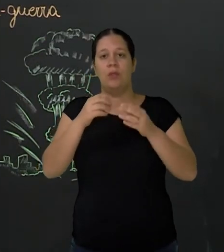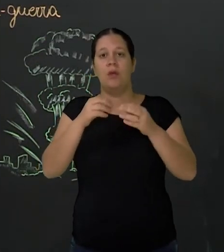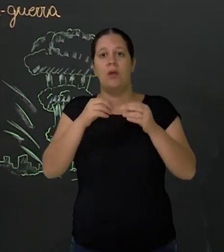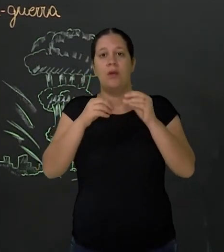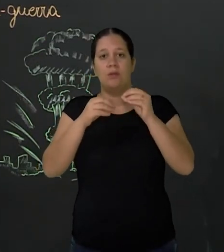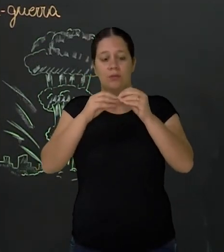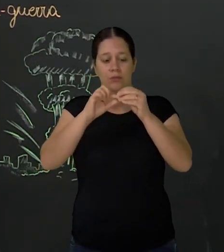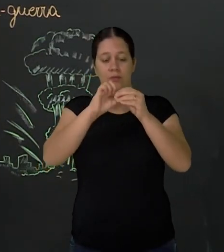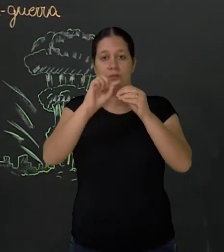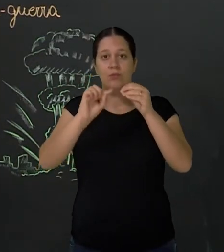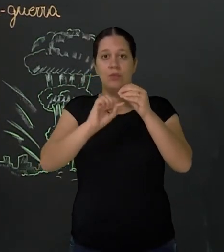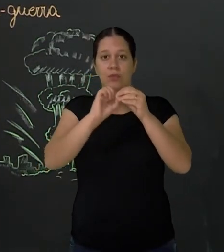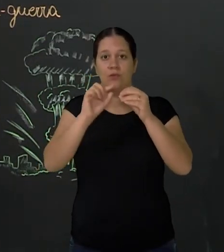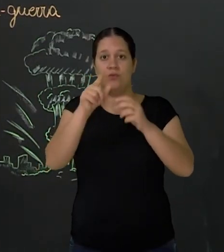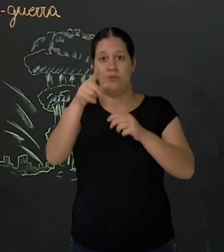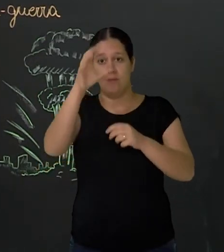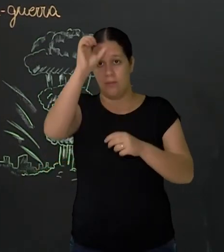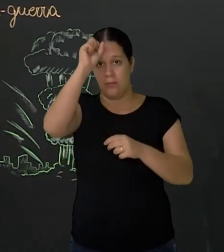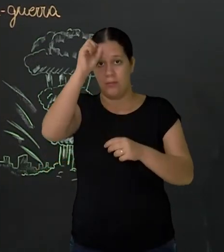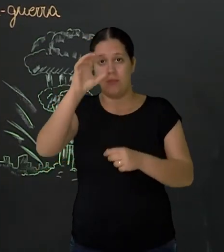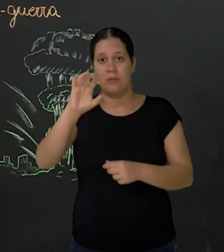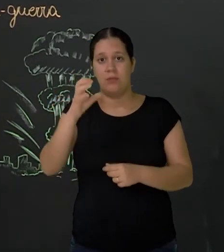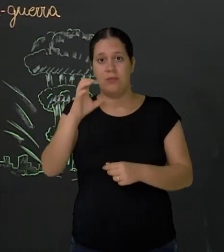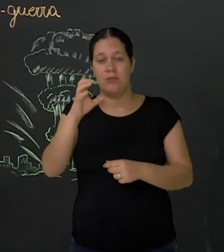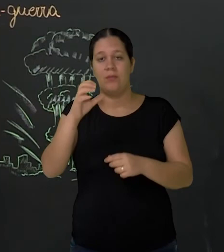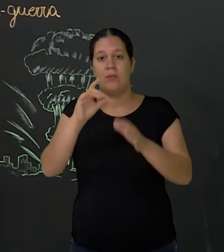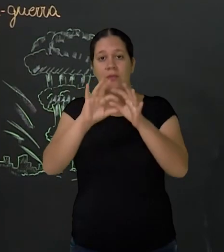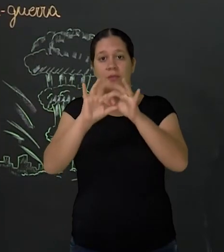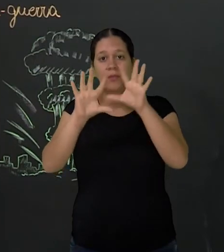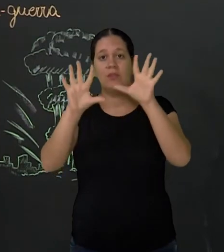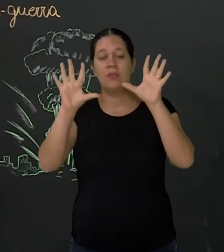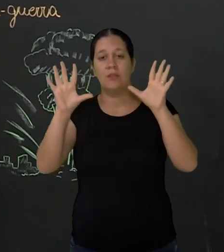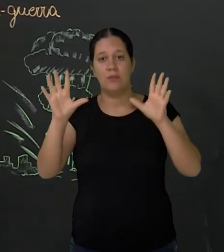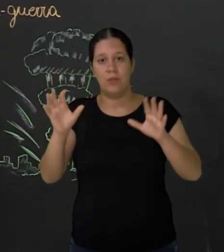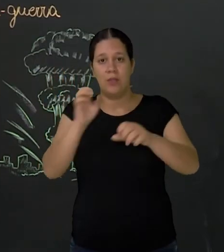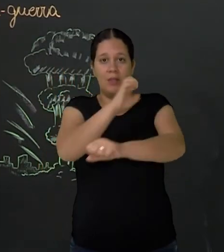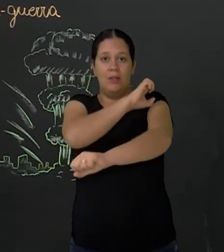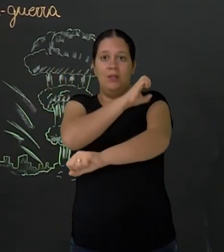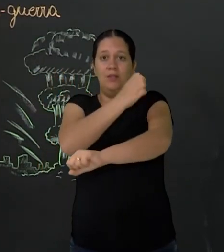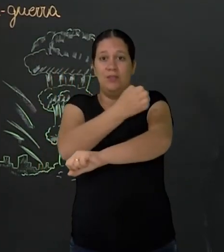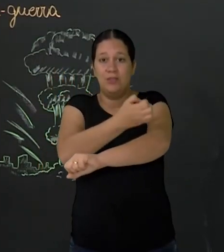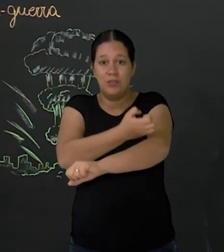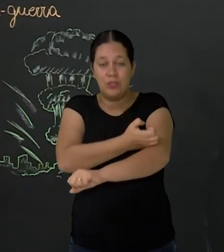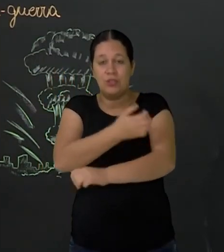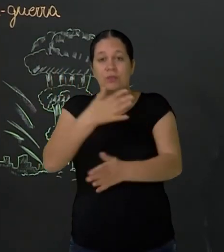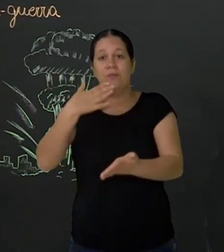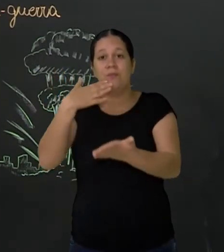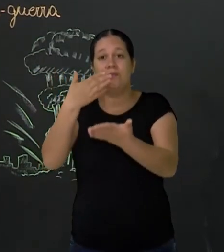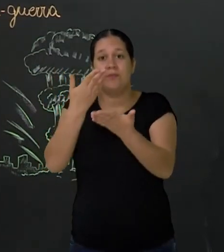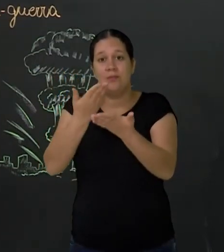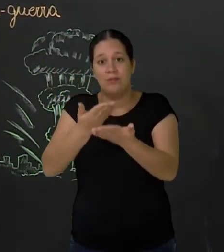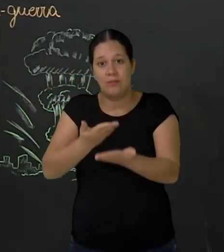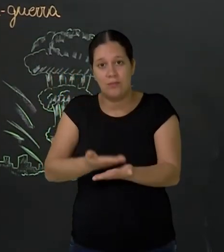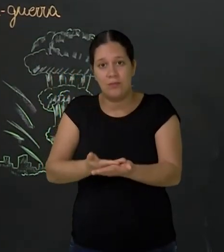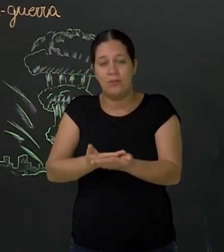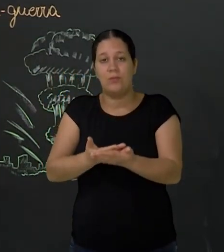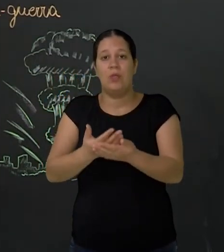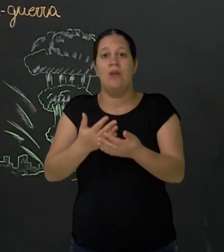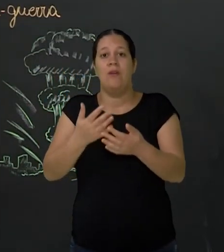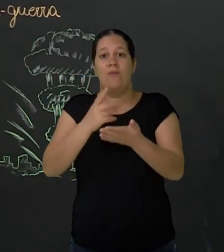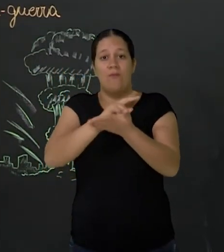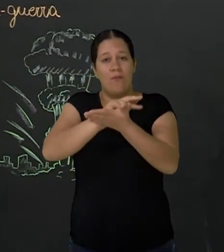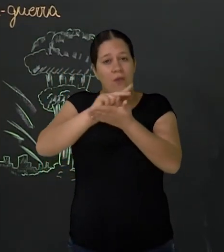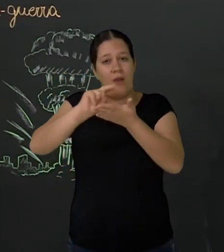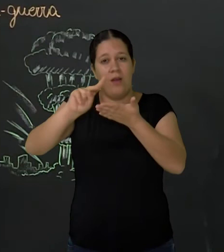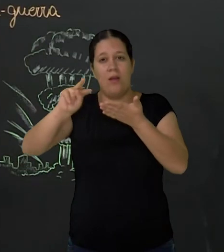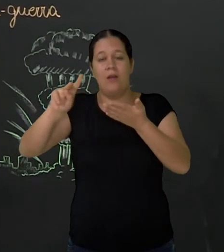do átomo de urânio, né? Você vai aprender isso em ciências, que libera uma energia incrível que é capaz de desmaterializar uma série